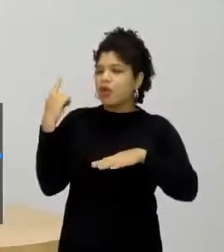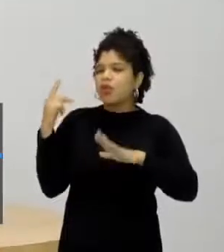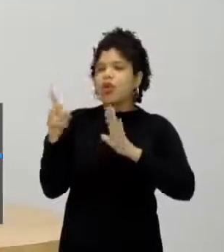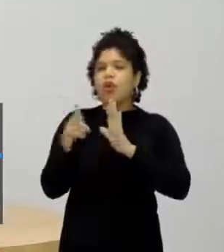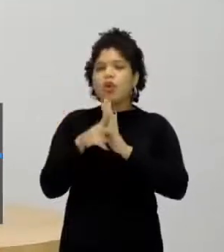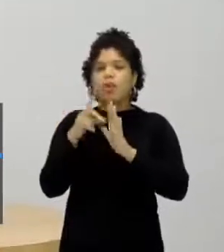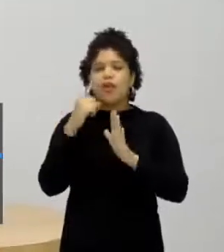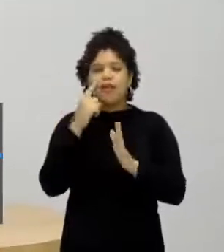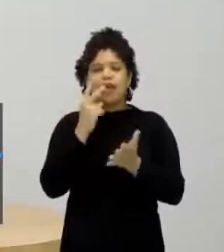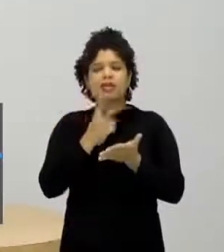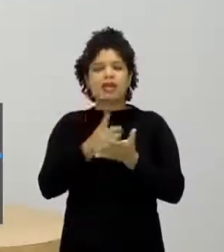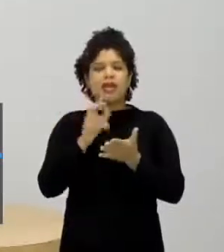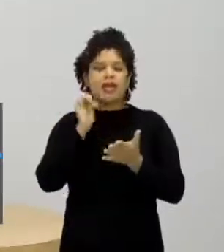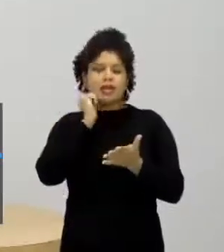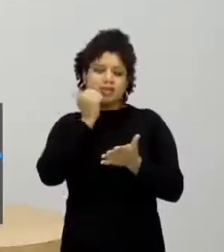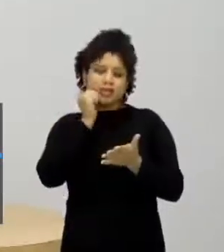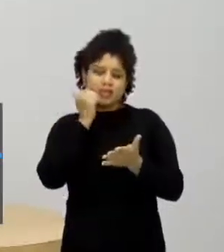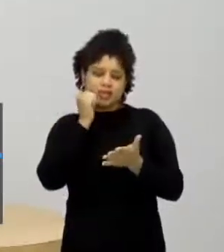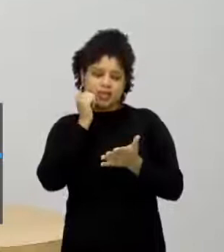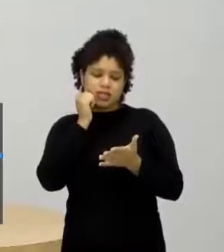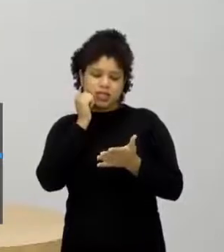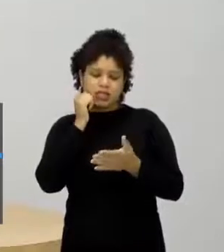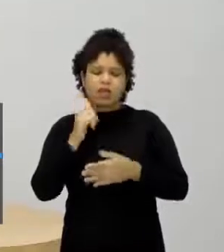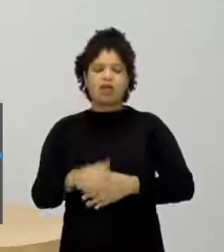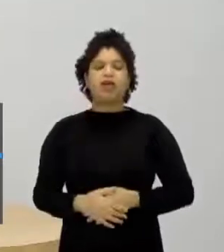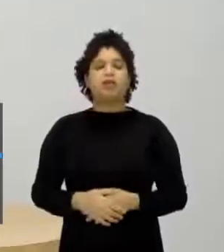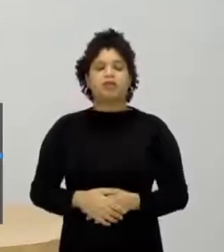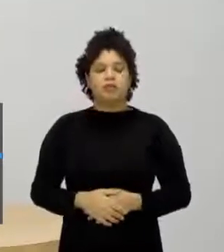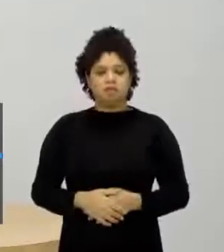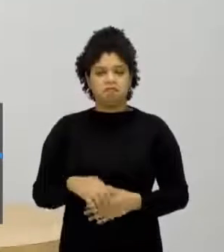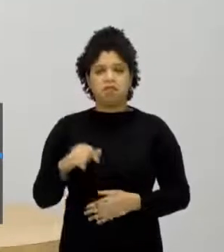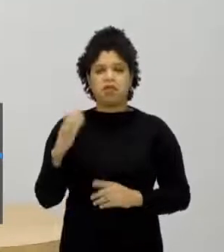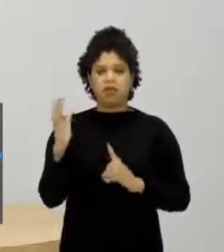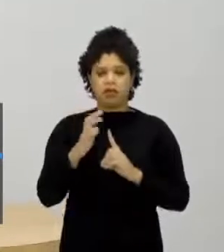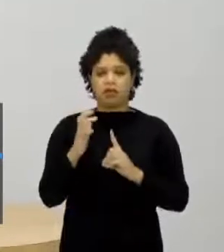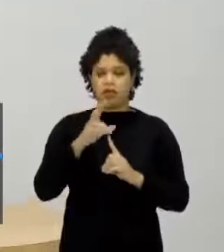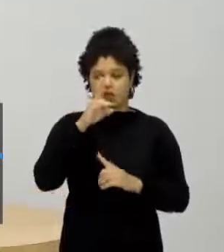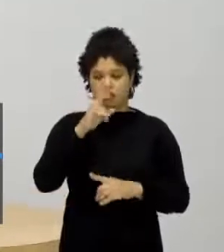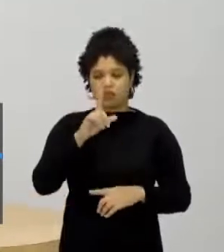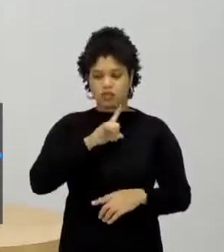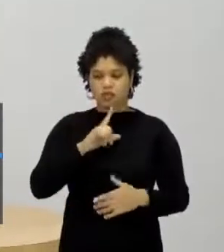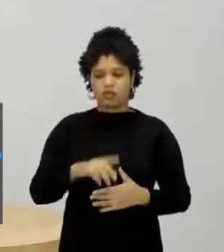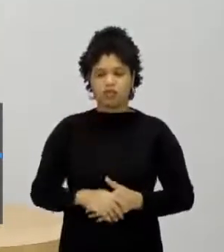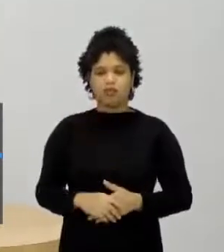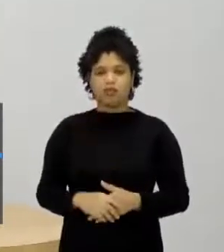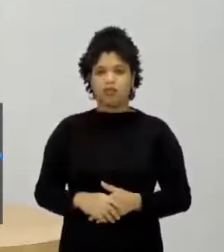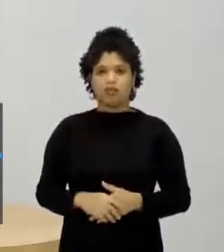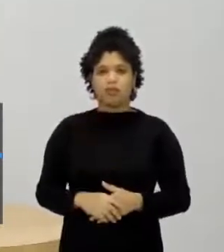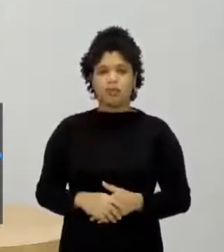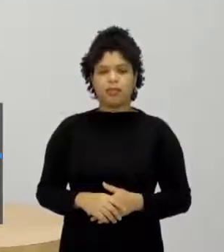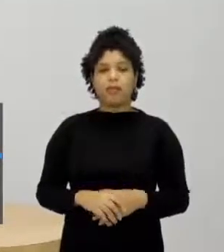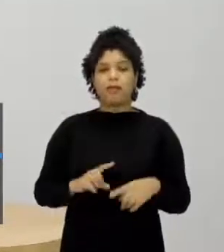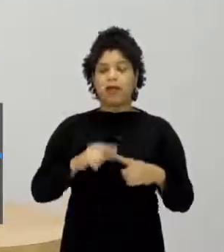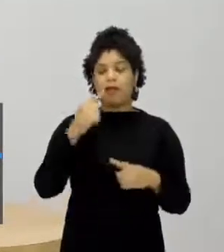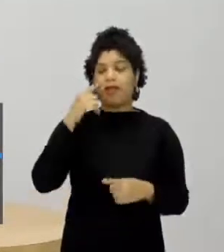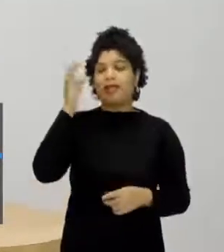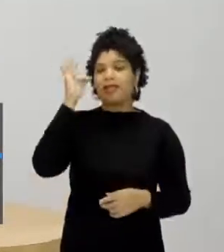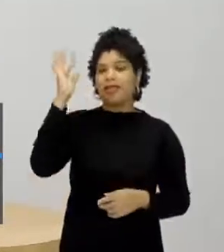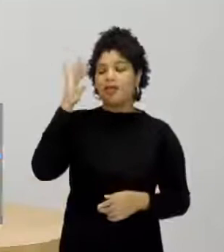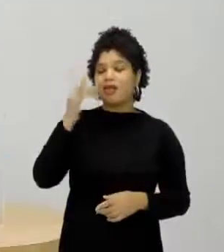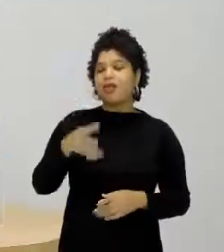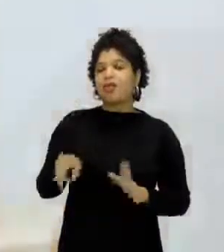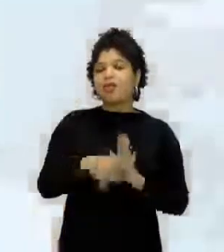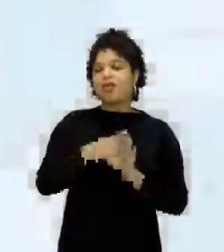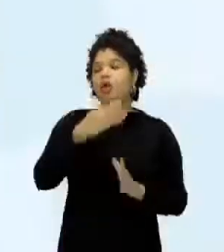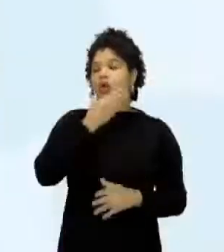pai também era cientista, então Darwin também foi bem influenciado aí pelo seu pai. E aí, gente, né, quando a gente fala da teoria de Darwin, a